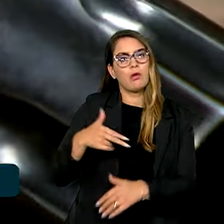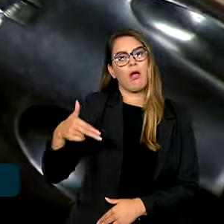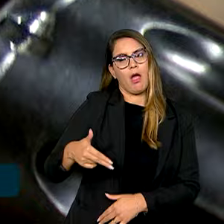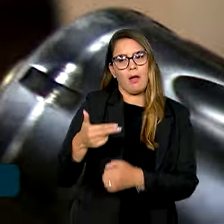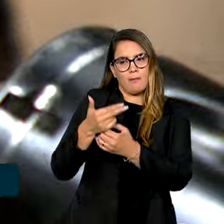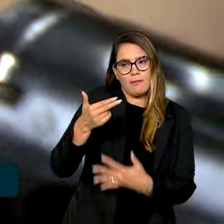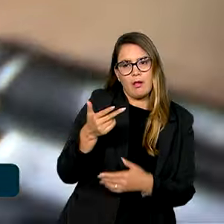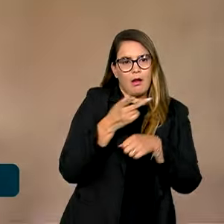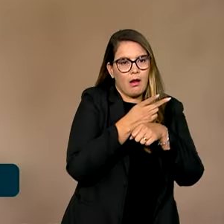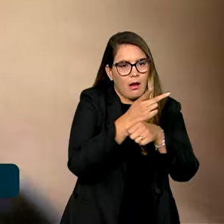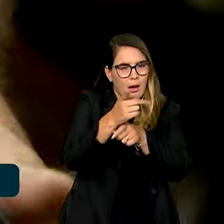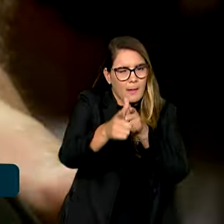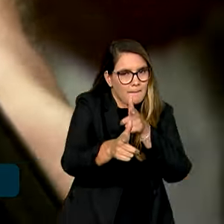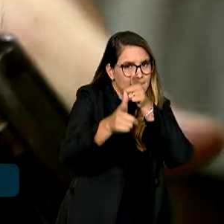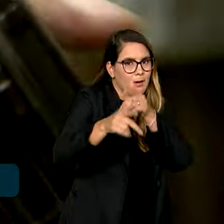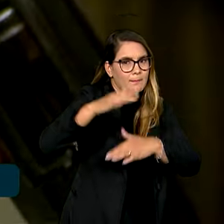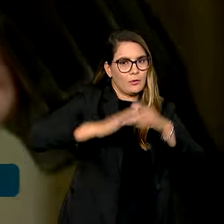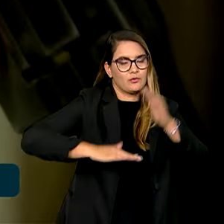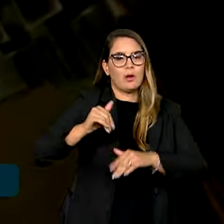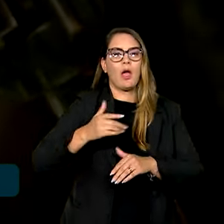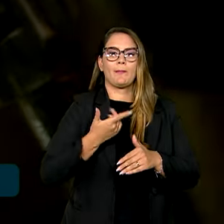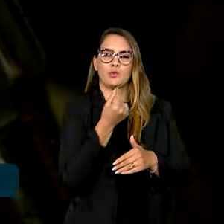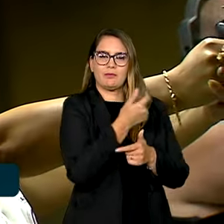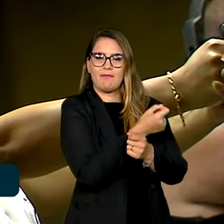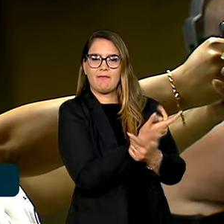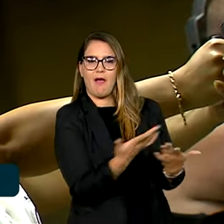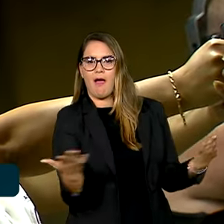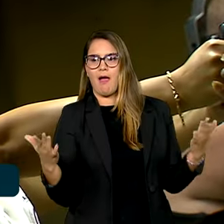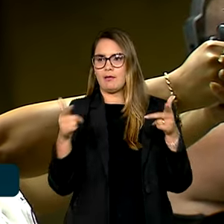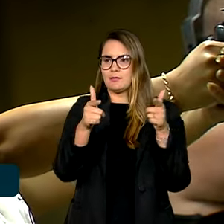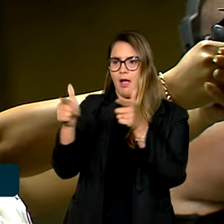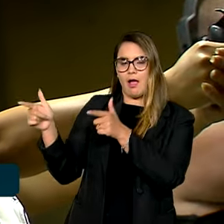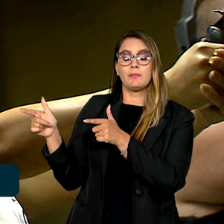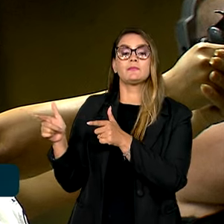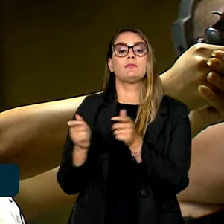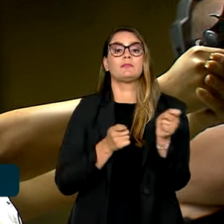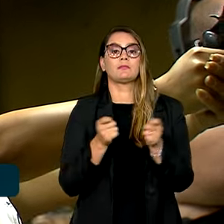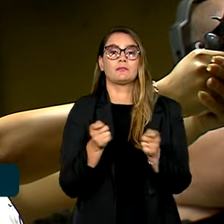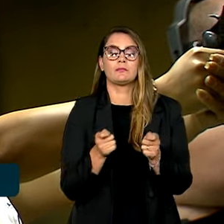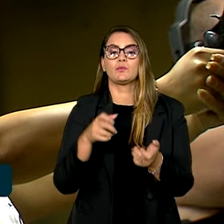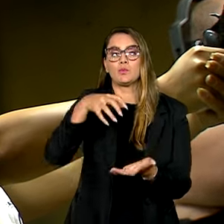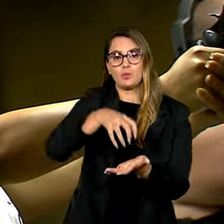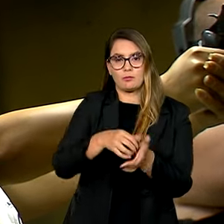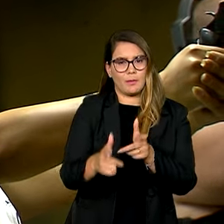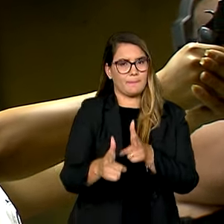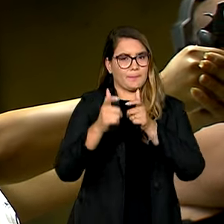Caçadores atiradores e colecionadores e ampliou restrições as entidades de tiro